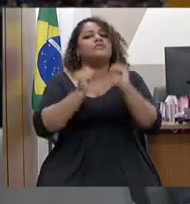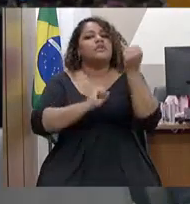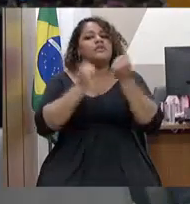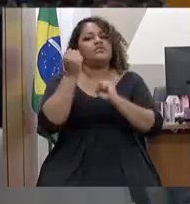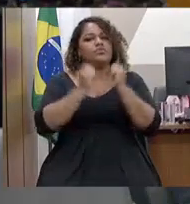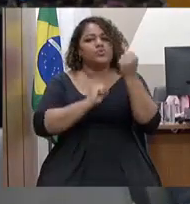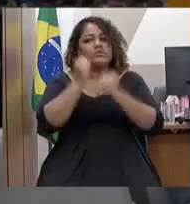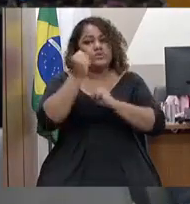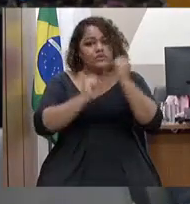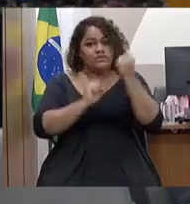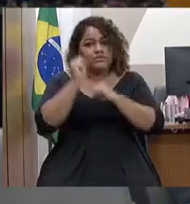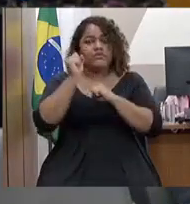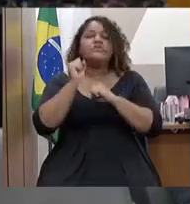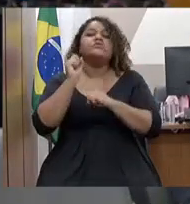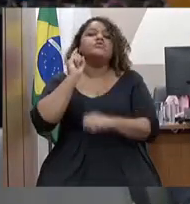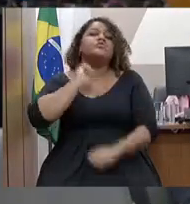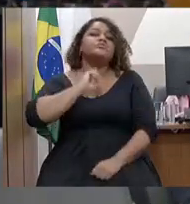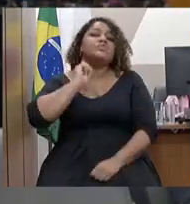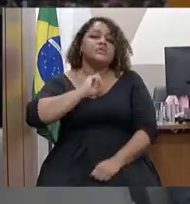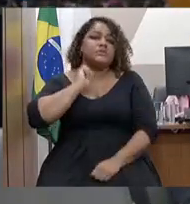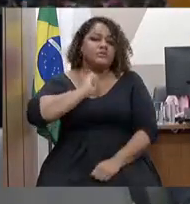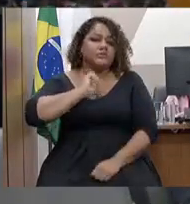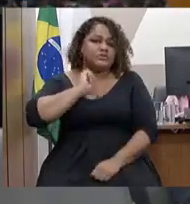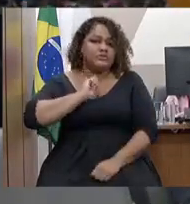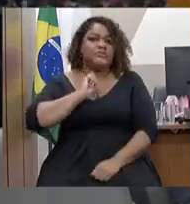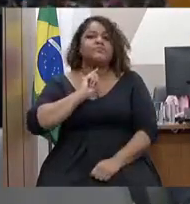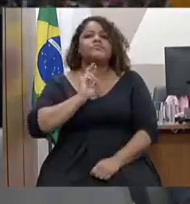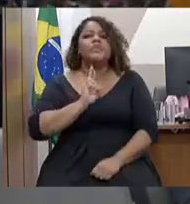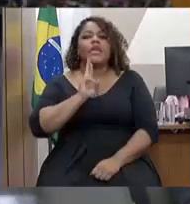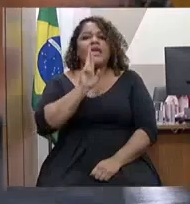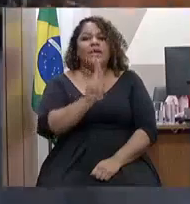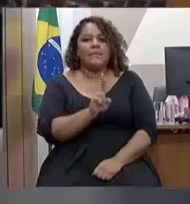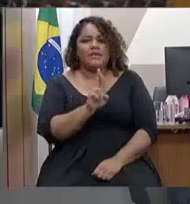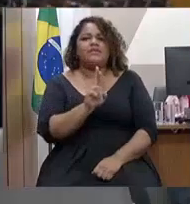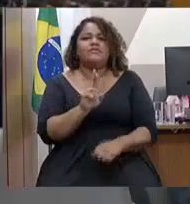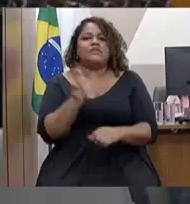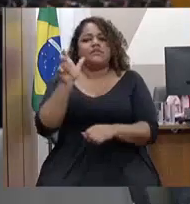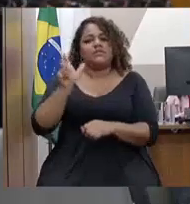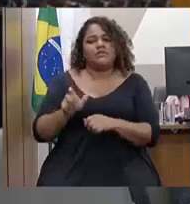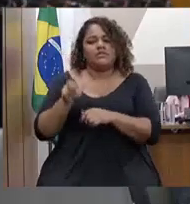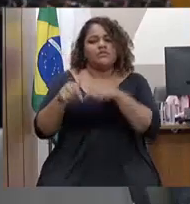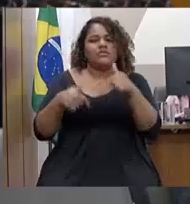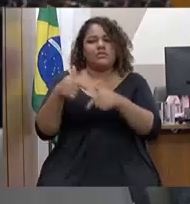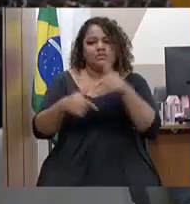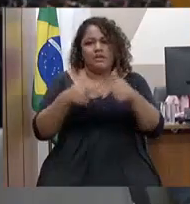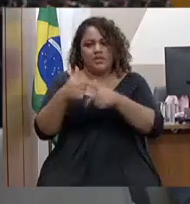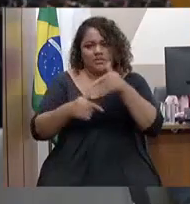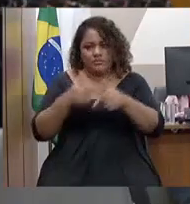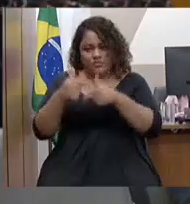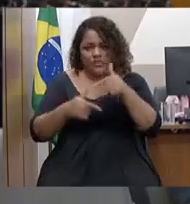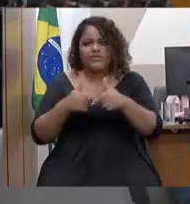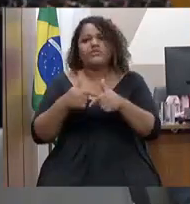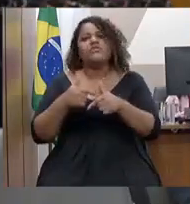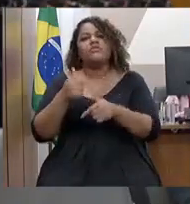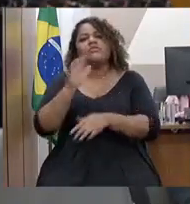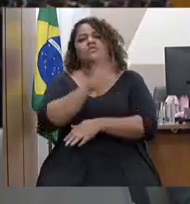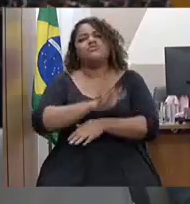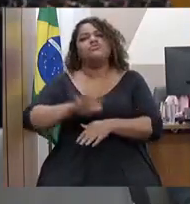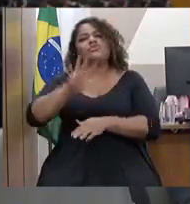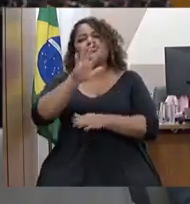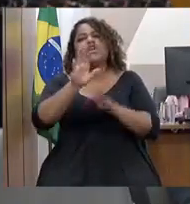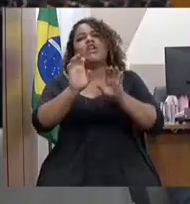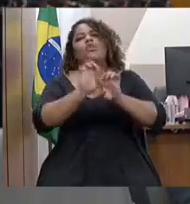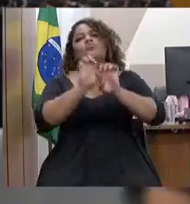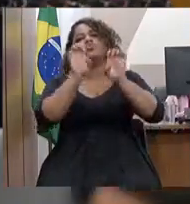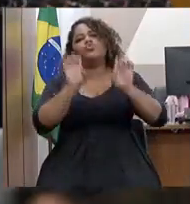a gente representa os trabalhadores trabalham na área de infraestrutura em geral operadores de máquina e tal